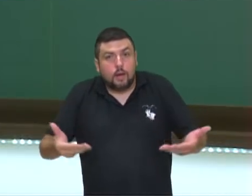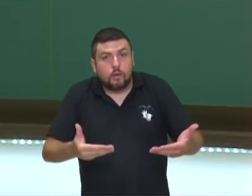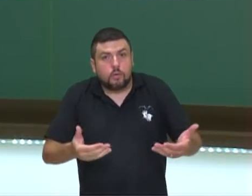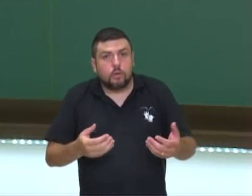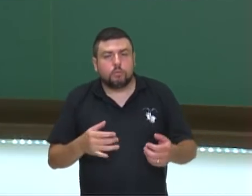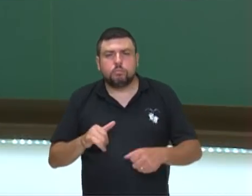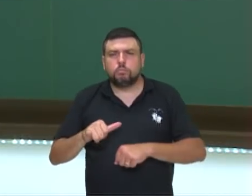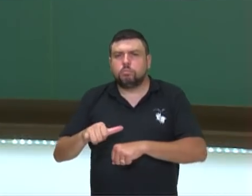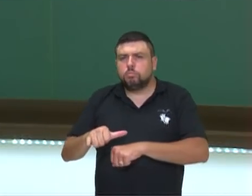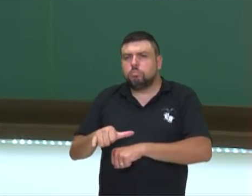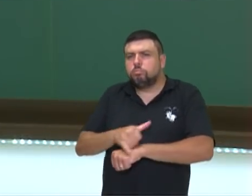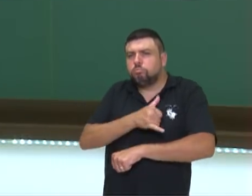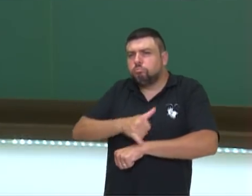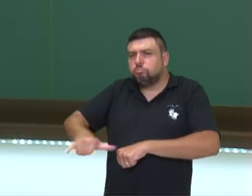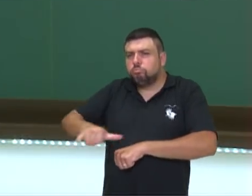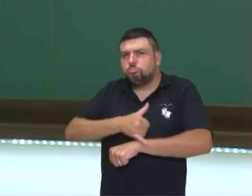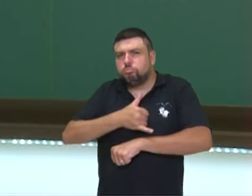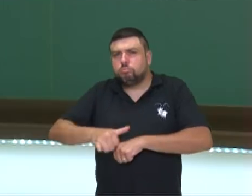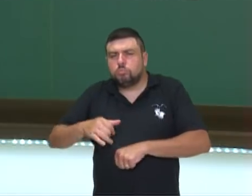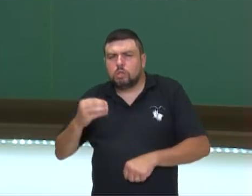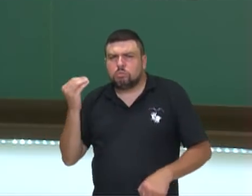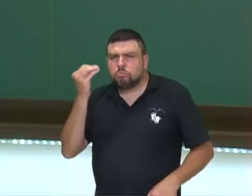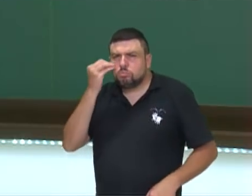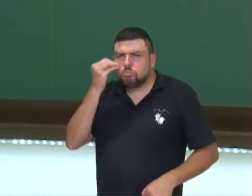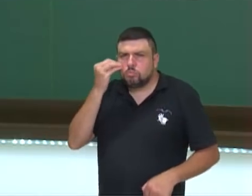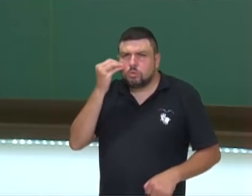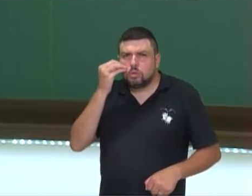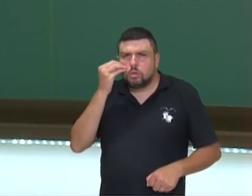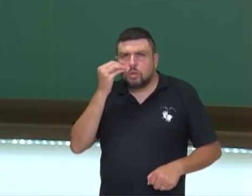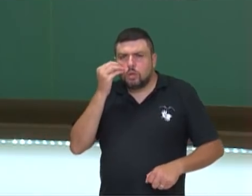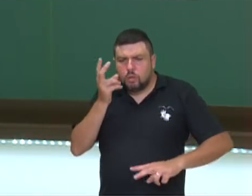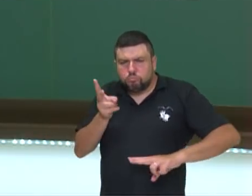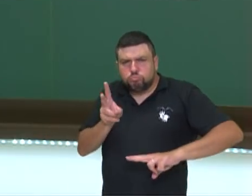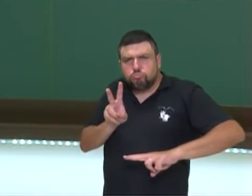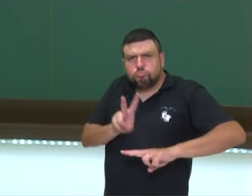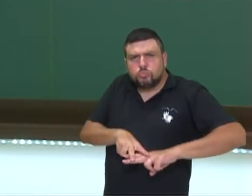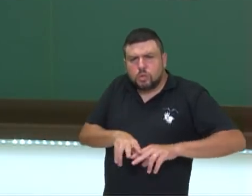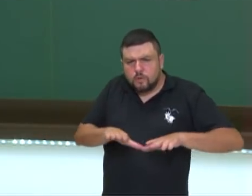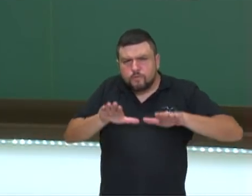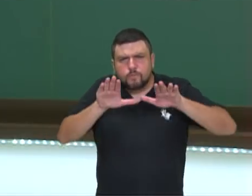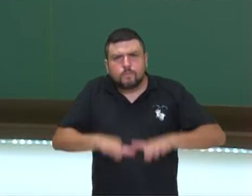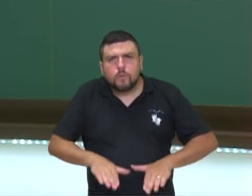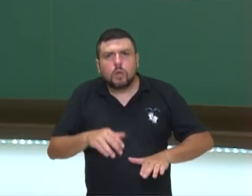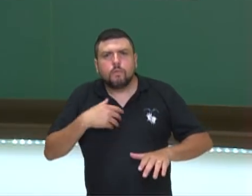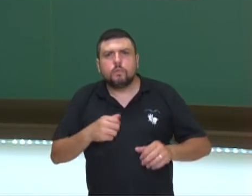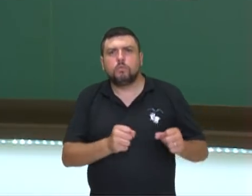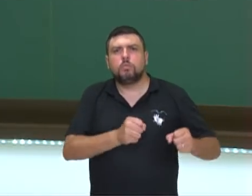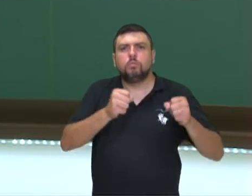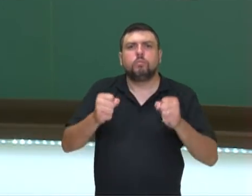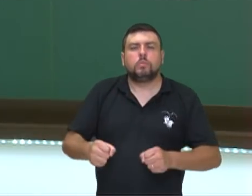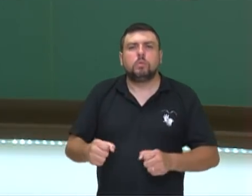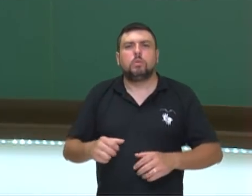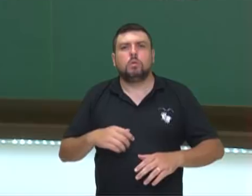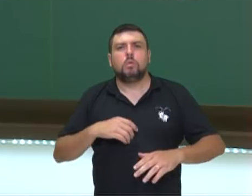para ficar definitivamente no poder, para se apropriarem do poder, para virarem donos do poder político no